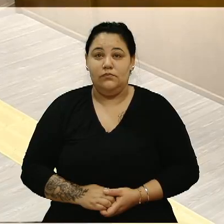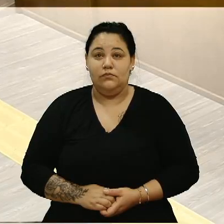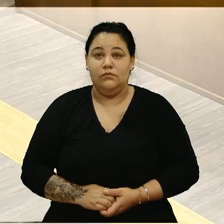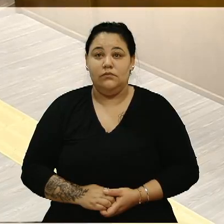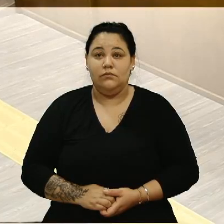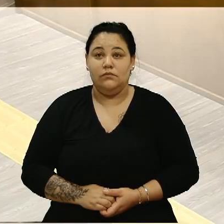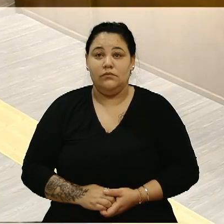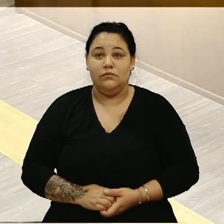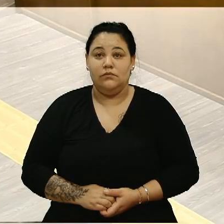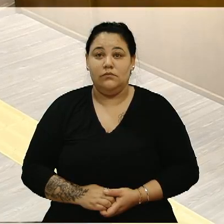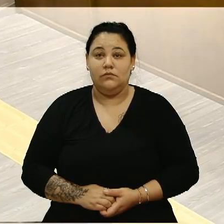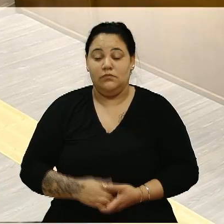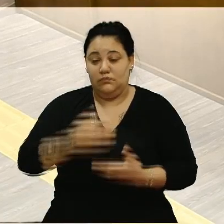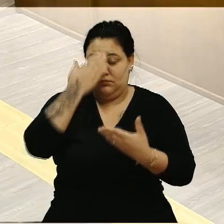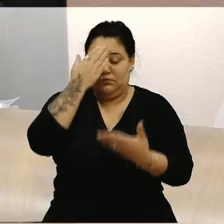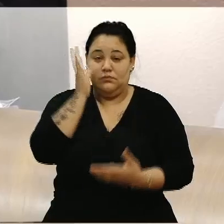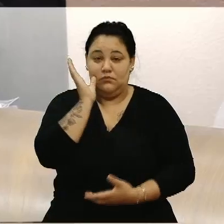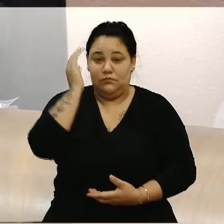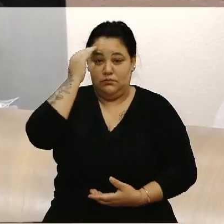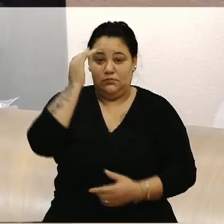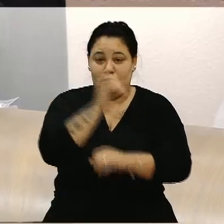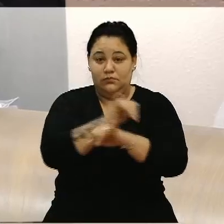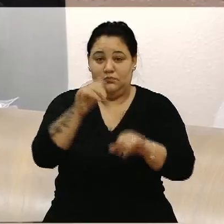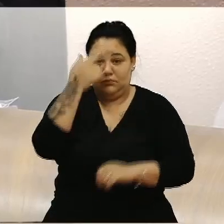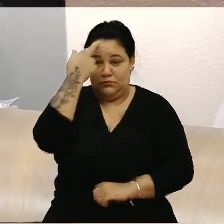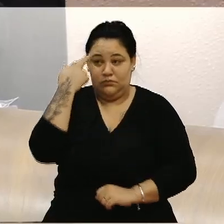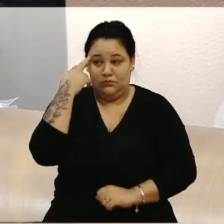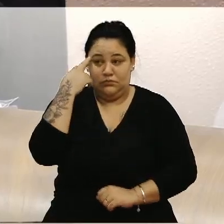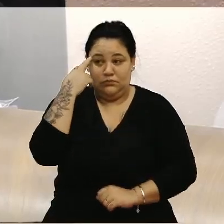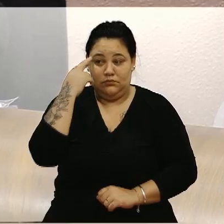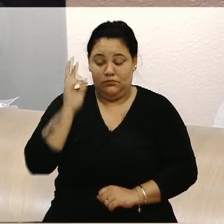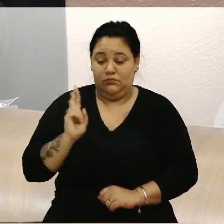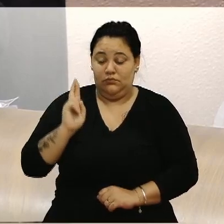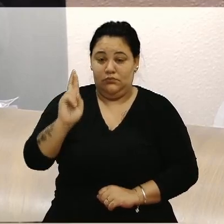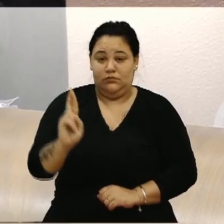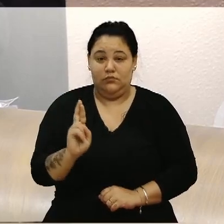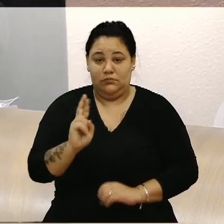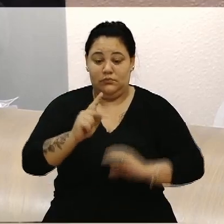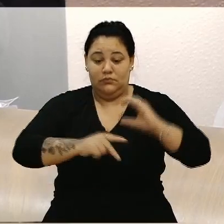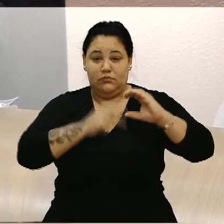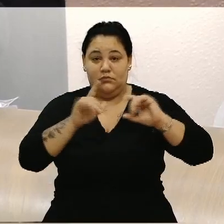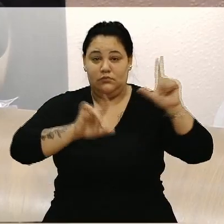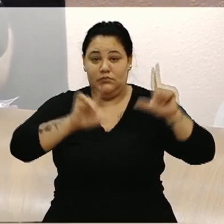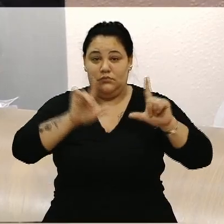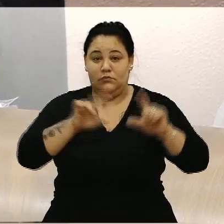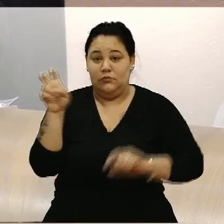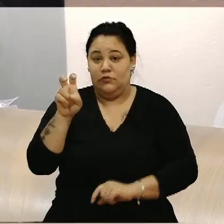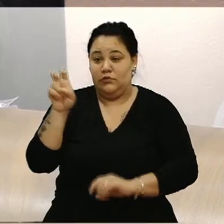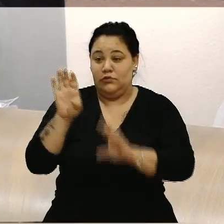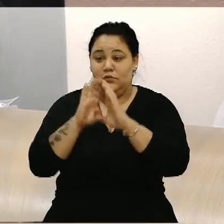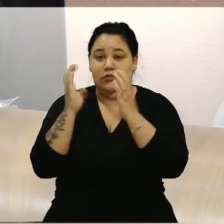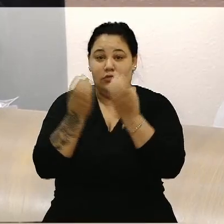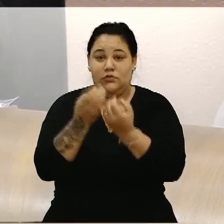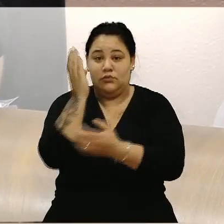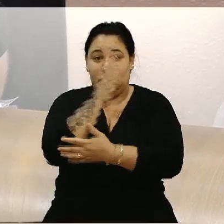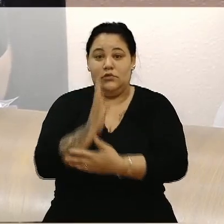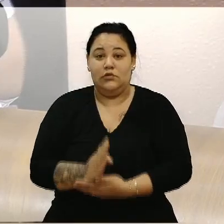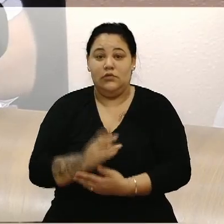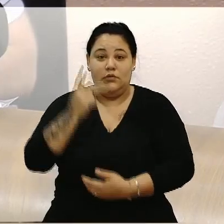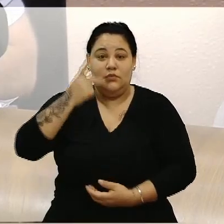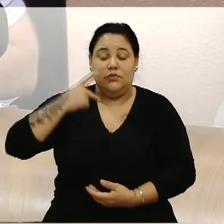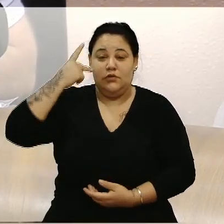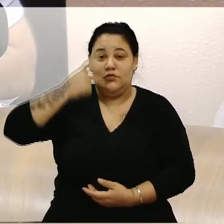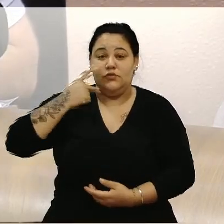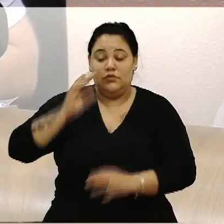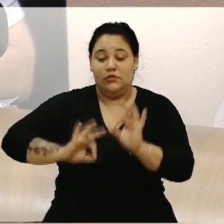Obrigada, vereador Felipe. Informo que o vereador Rafael Bueno está em representação desta casa no 5º Congresso Brasileiro de Política, Planejamento e Gestão